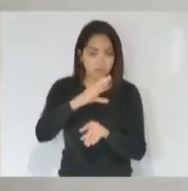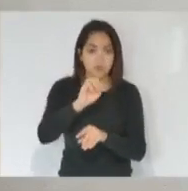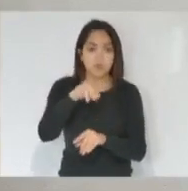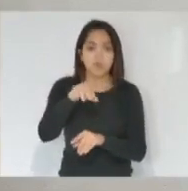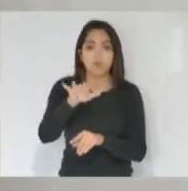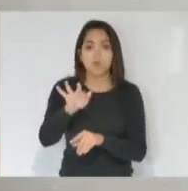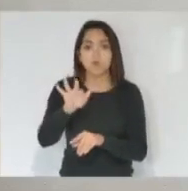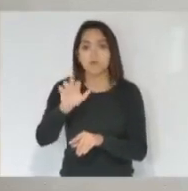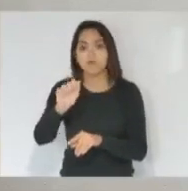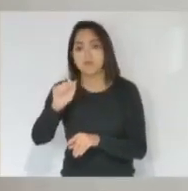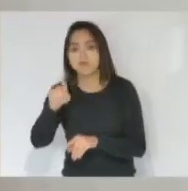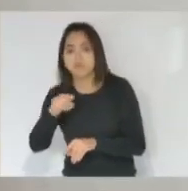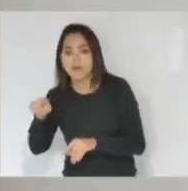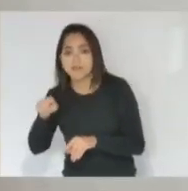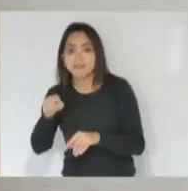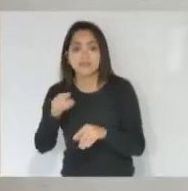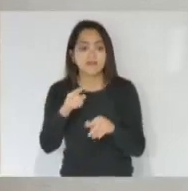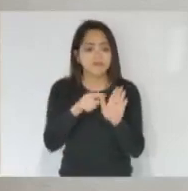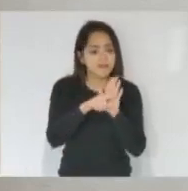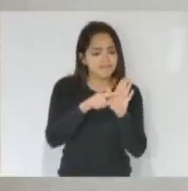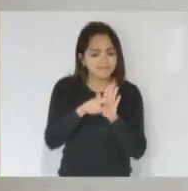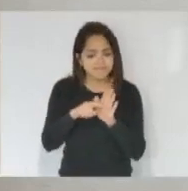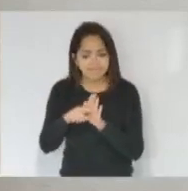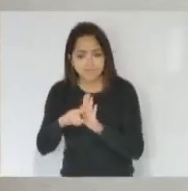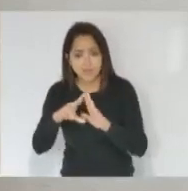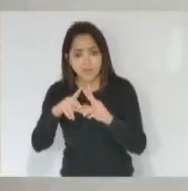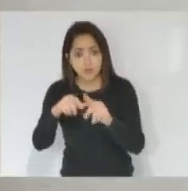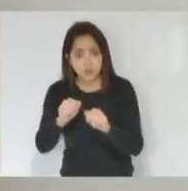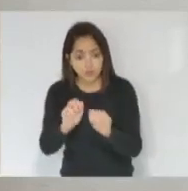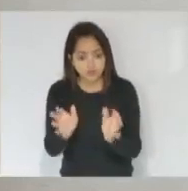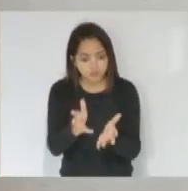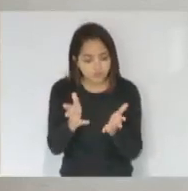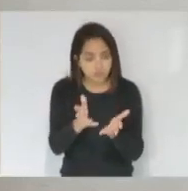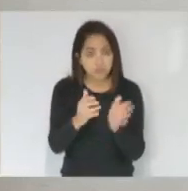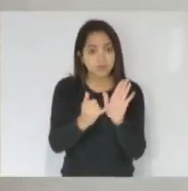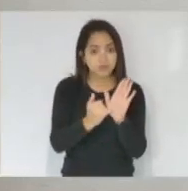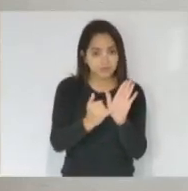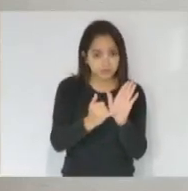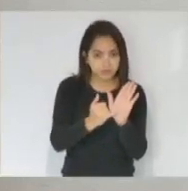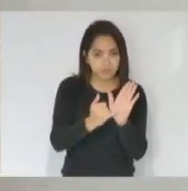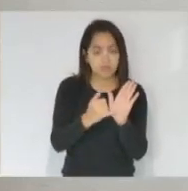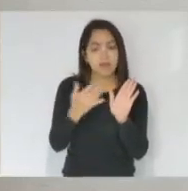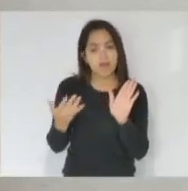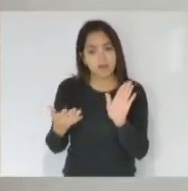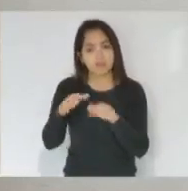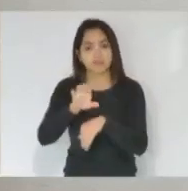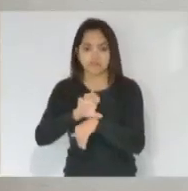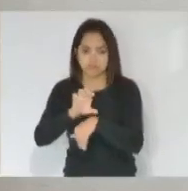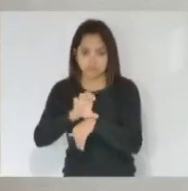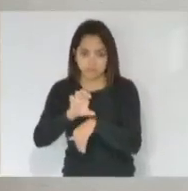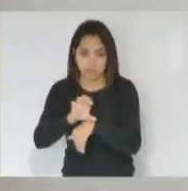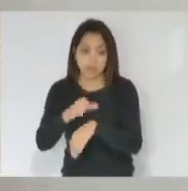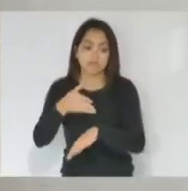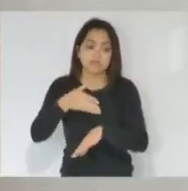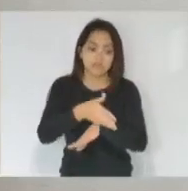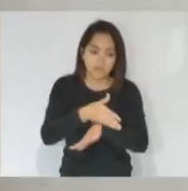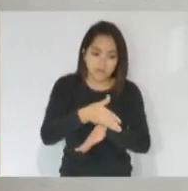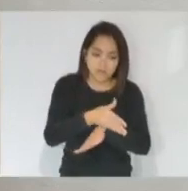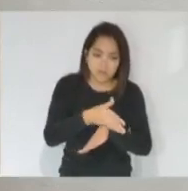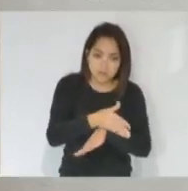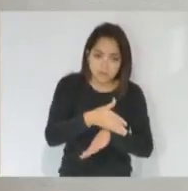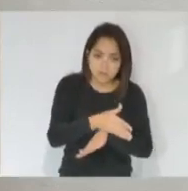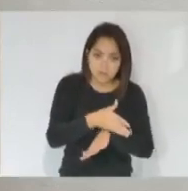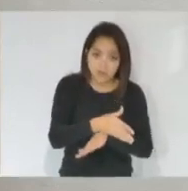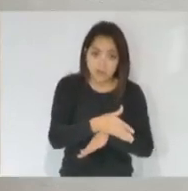fazer uma revisão em todos os incentivos. E aí sim o nosso Estado também participar e aí levar